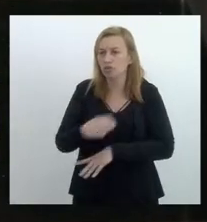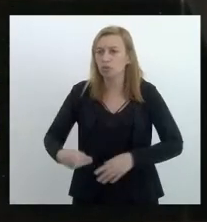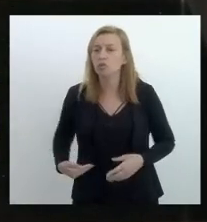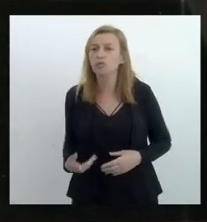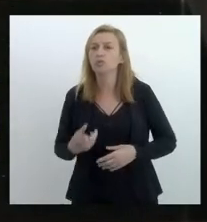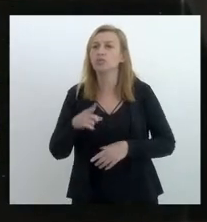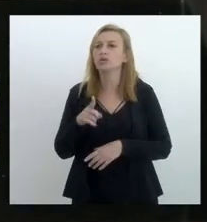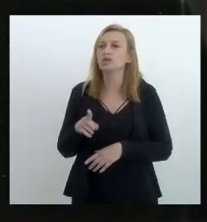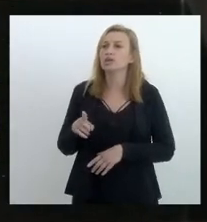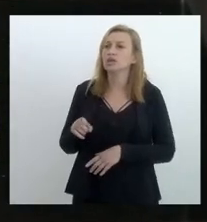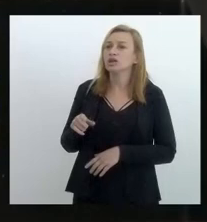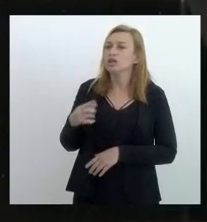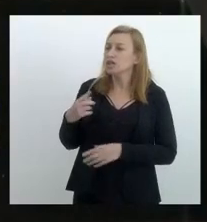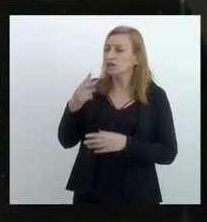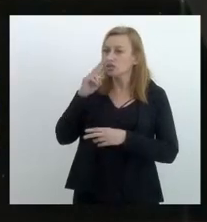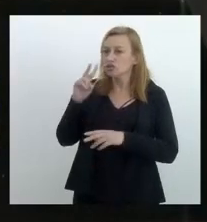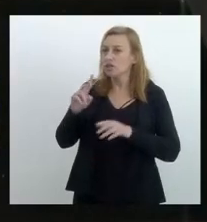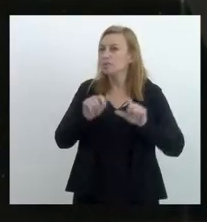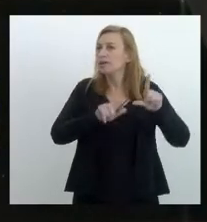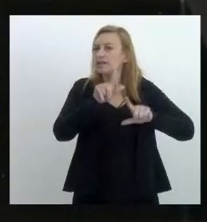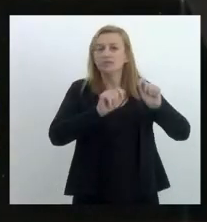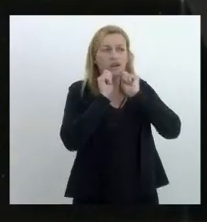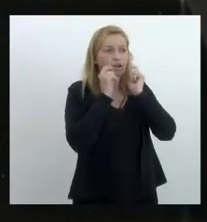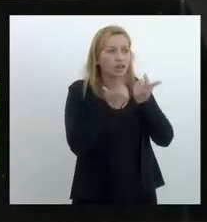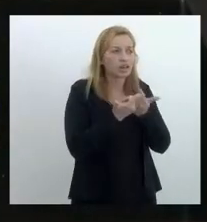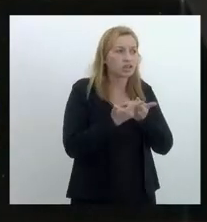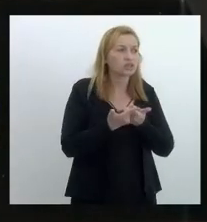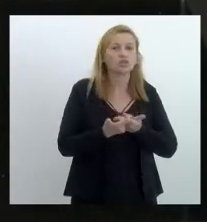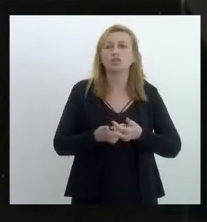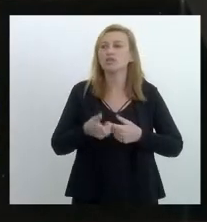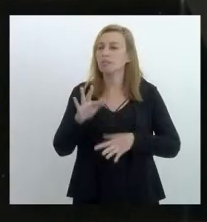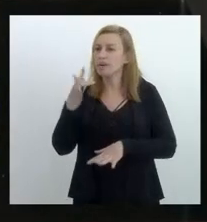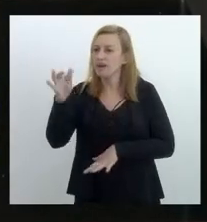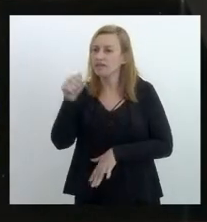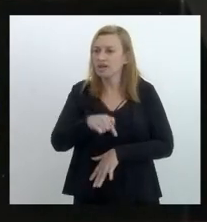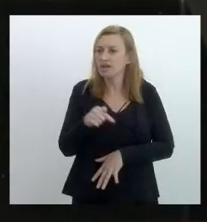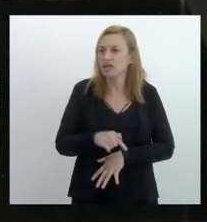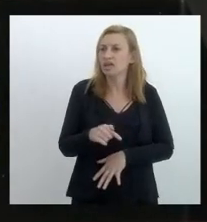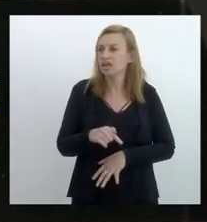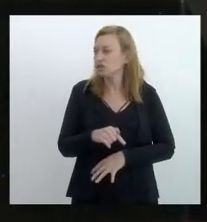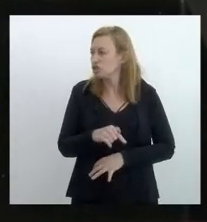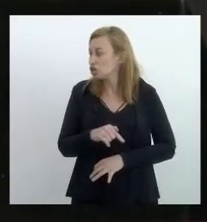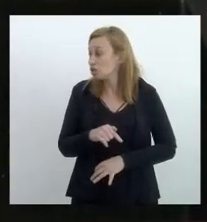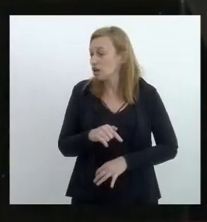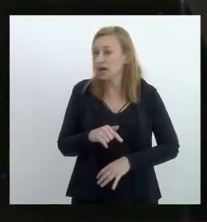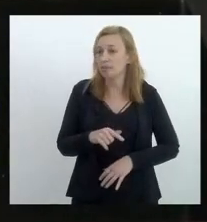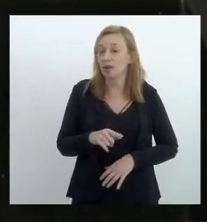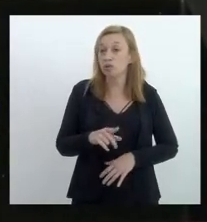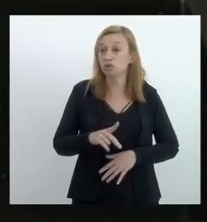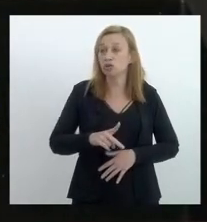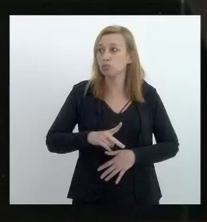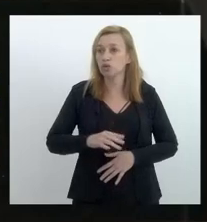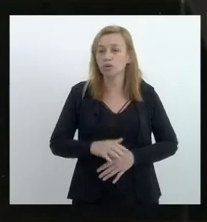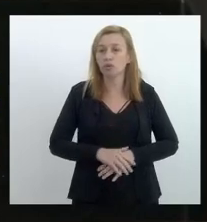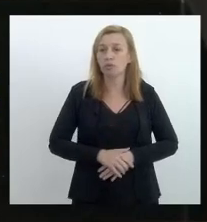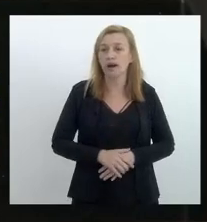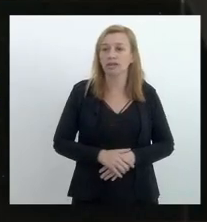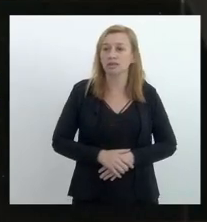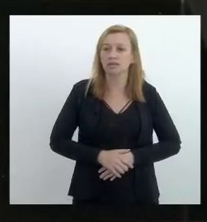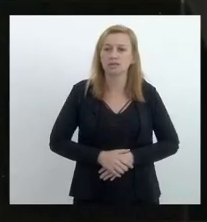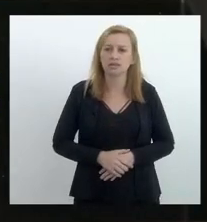quem nos assiste pela TV Alerj. Bom, tentarei ser breve aqui, afinal o latifúndio de 3 minutos é